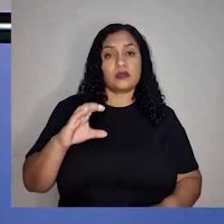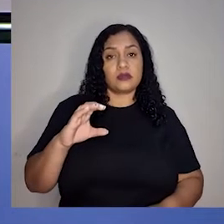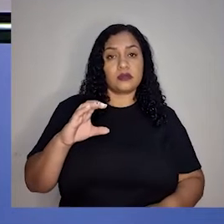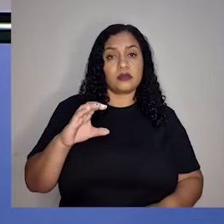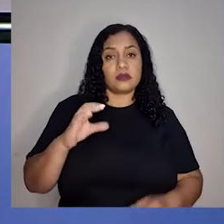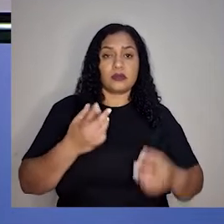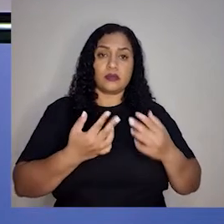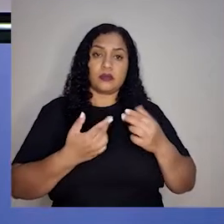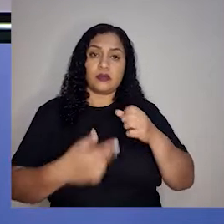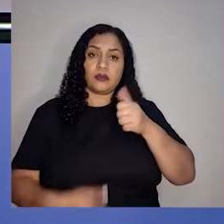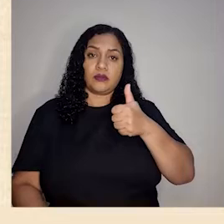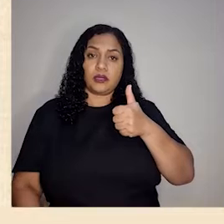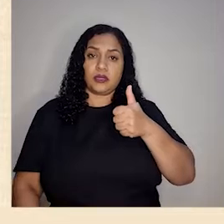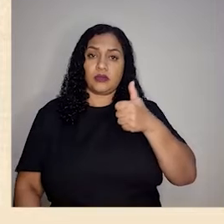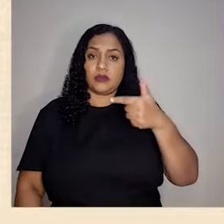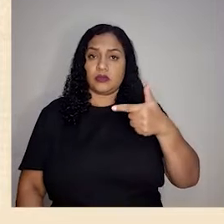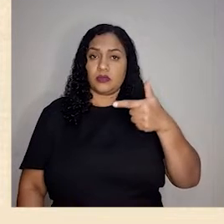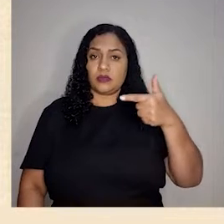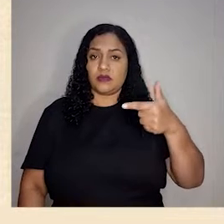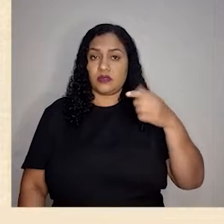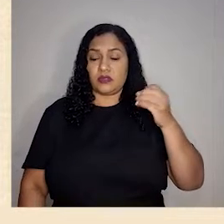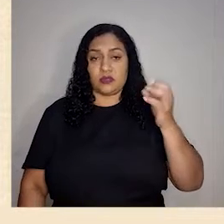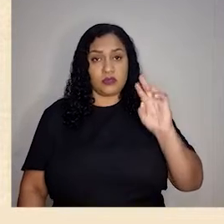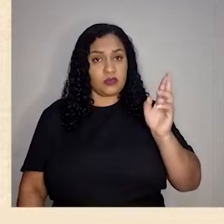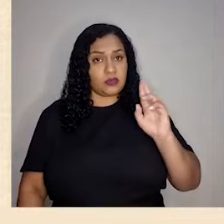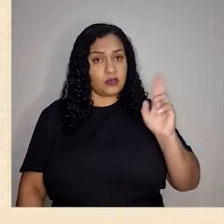o capital é 1220